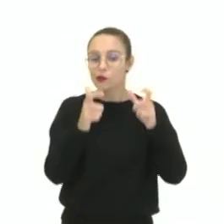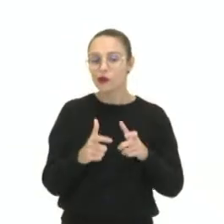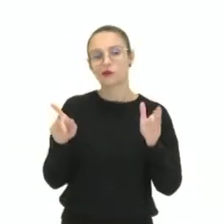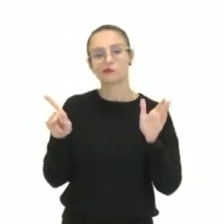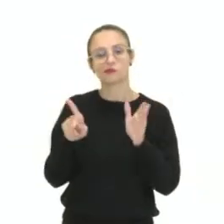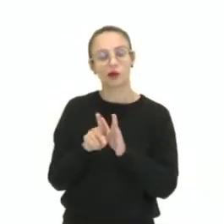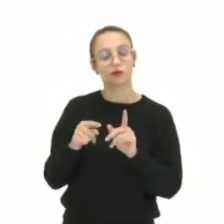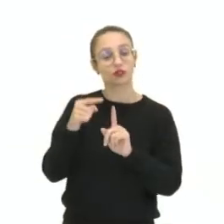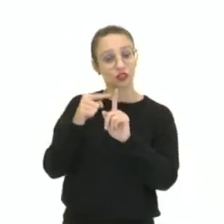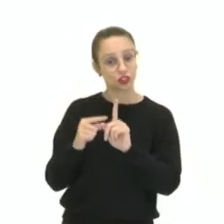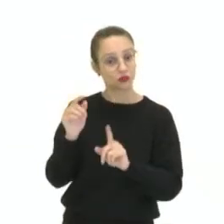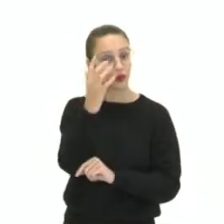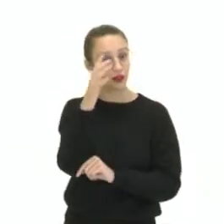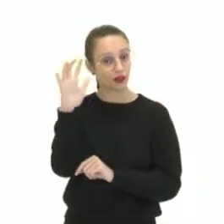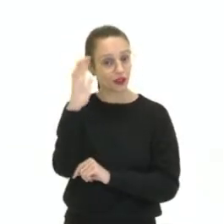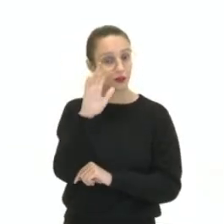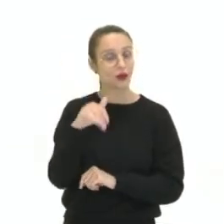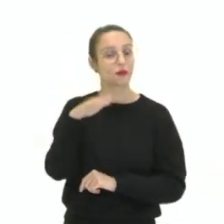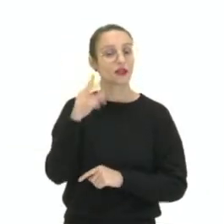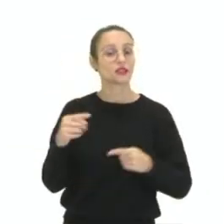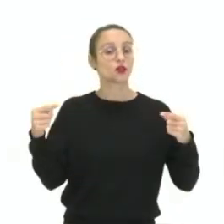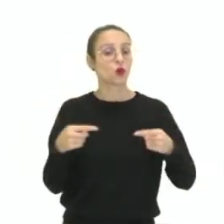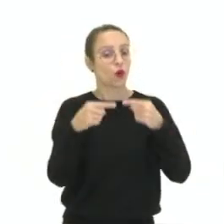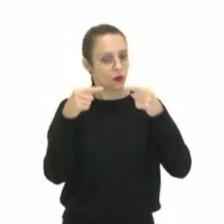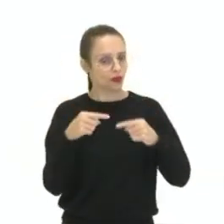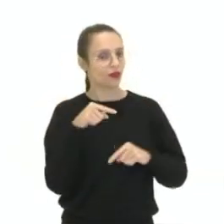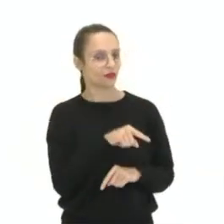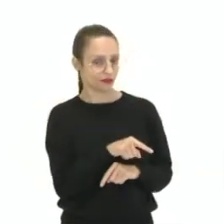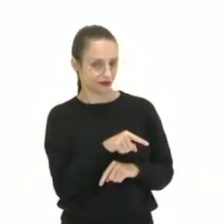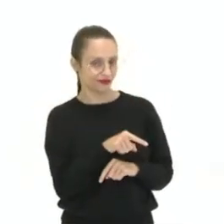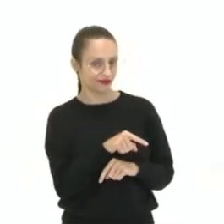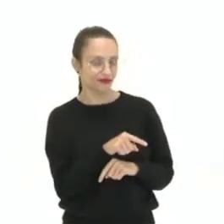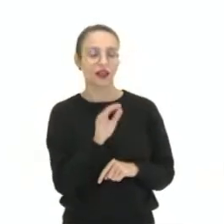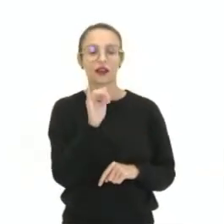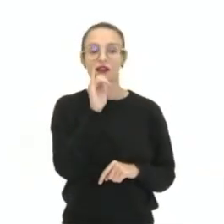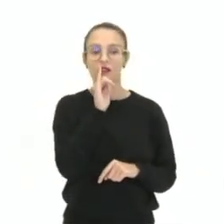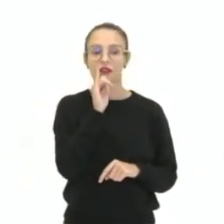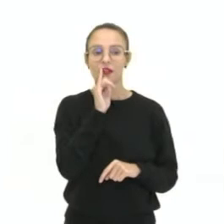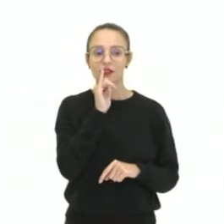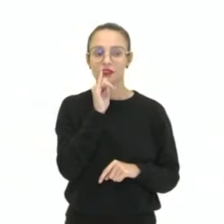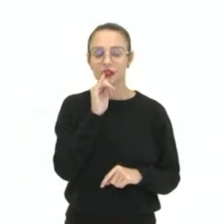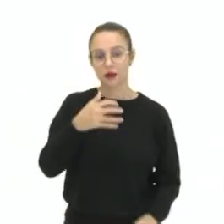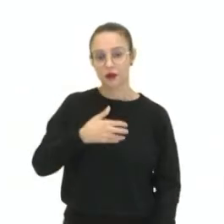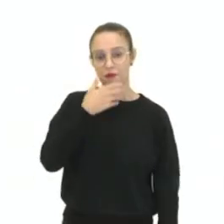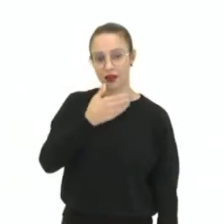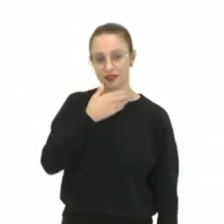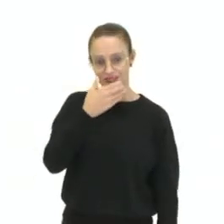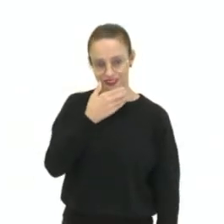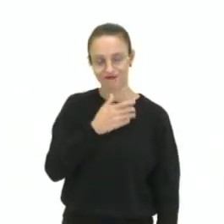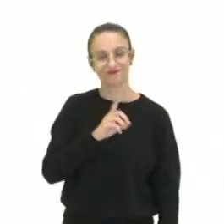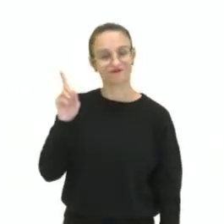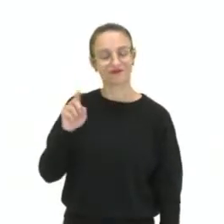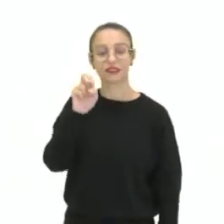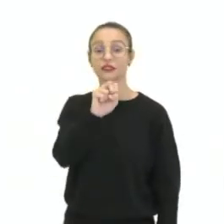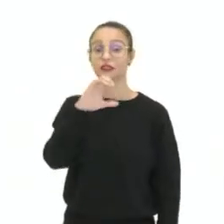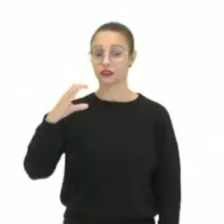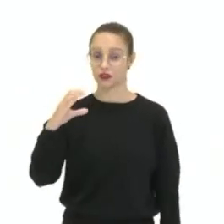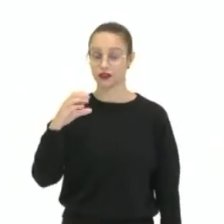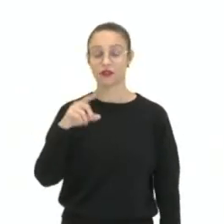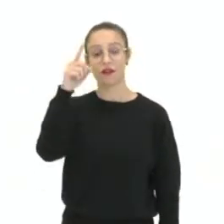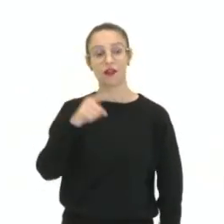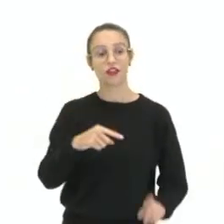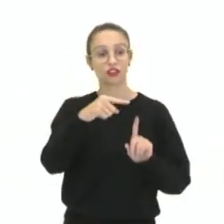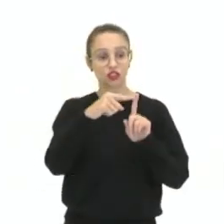apresentam tipos climáticos mais adequados para sua manutenção, como é o caso ali das maçãs em Santa Catarina. Então, é um tipo